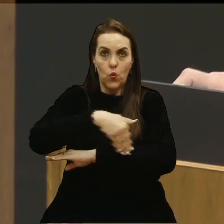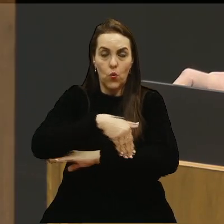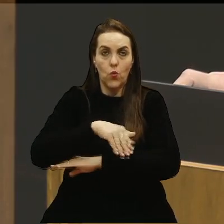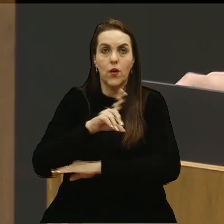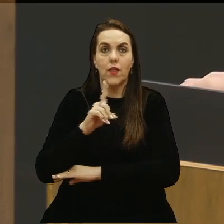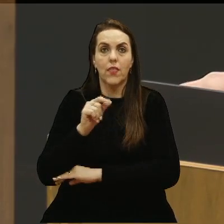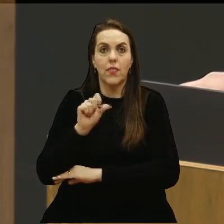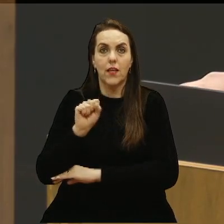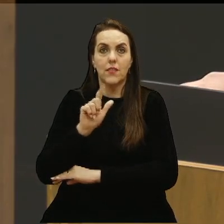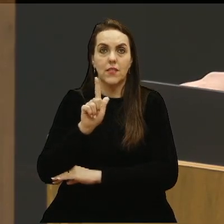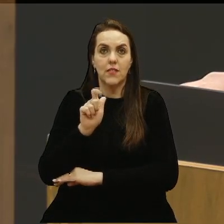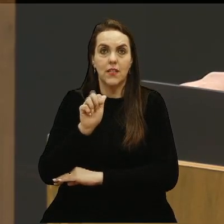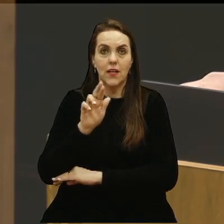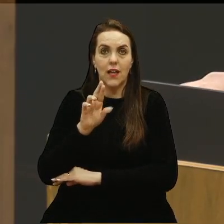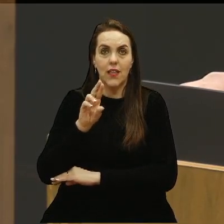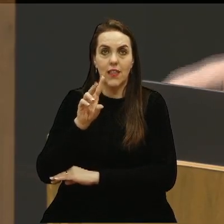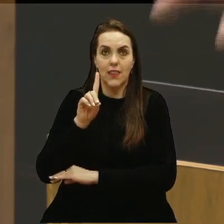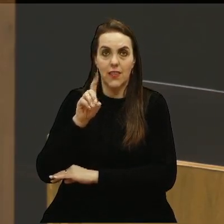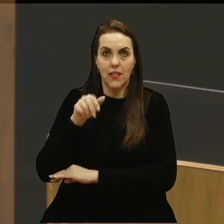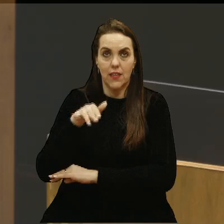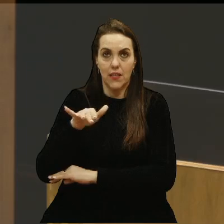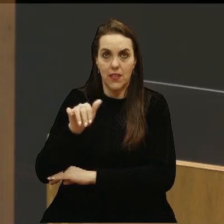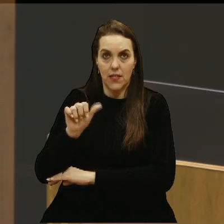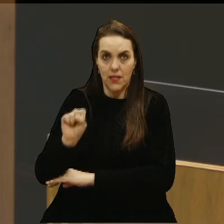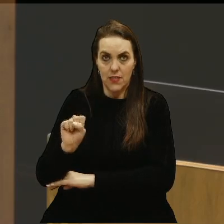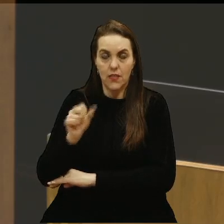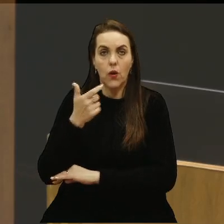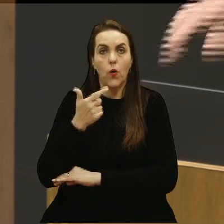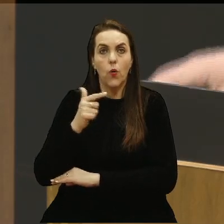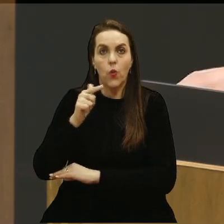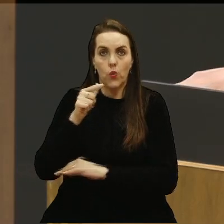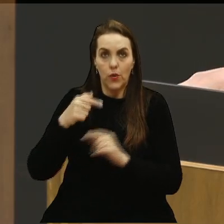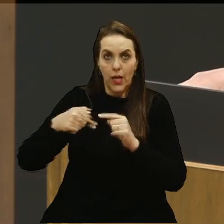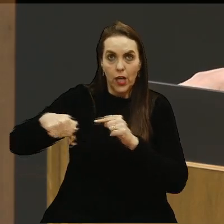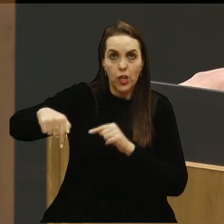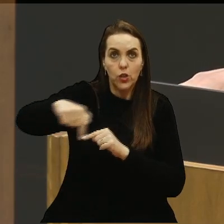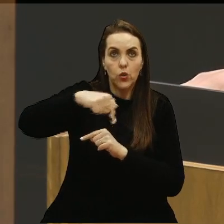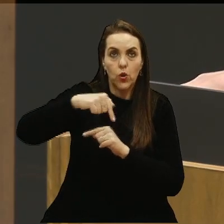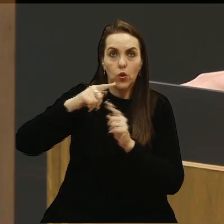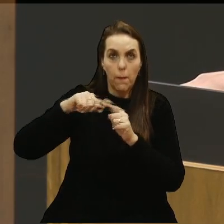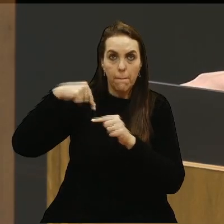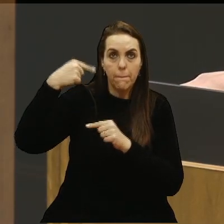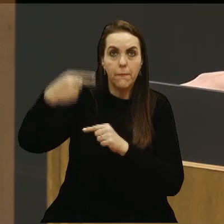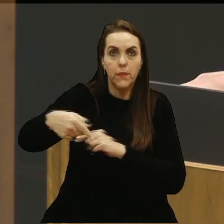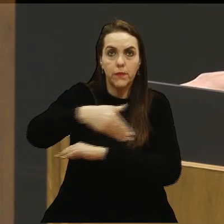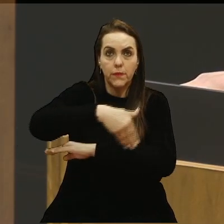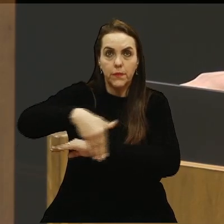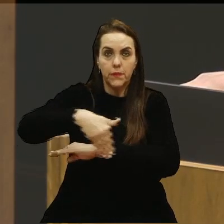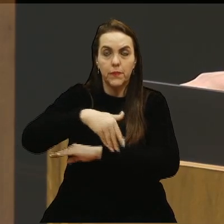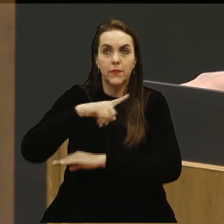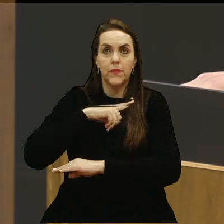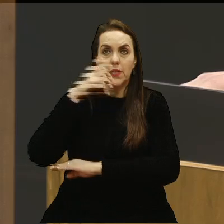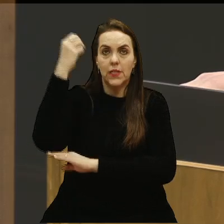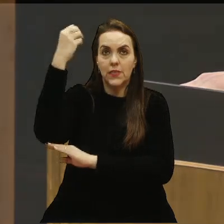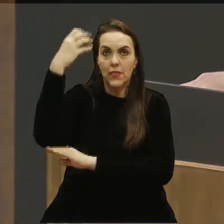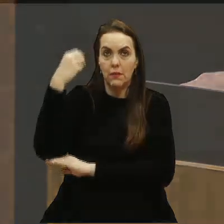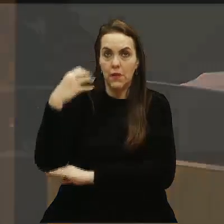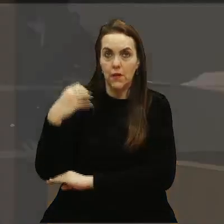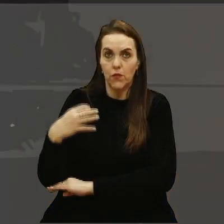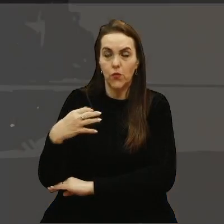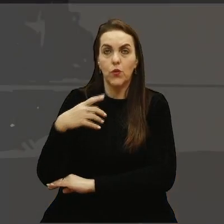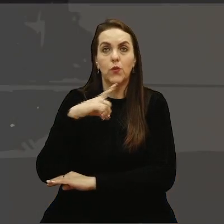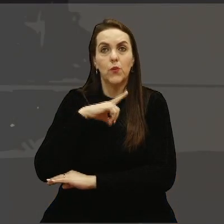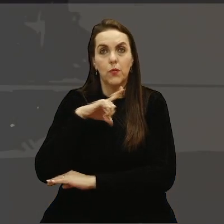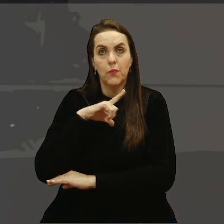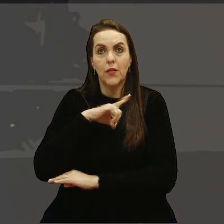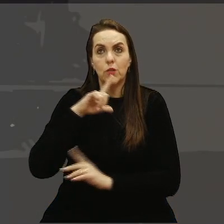Gardênias, e o outro retorno seria ele na próxima rua, que agora não recordo o nome, mas é uma rua que tem um semáforo. Mas é aquele tipo